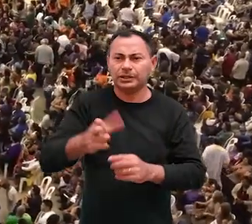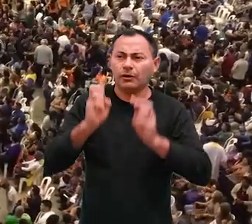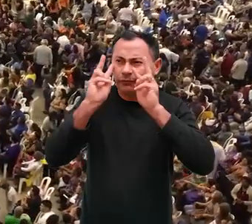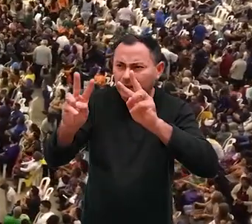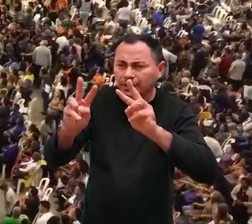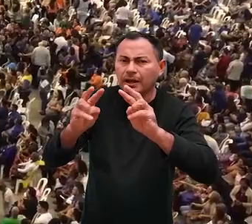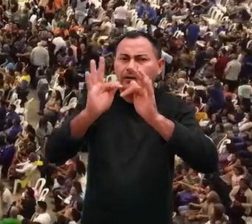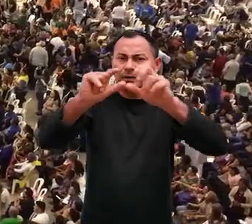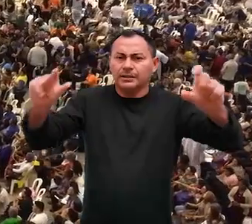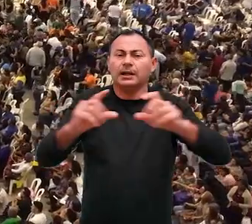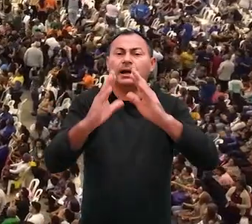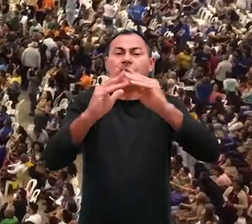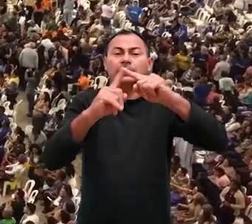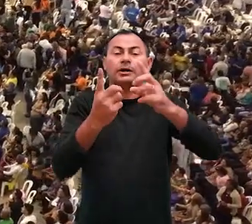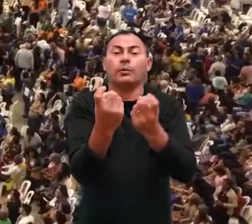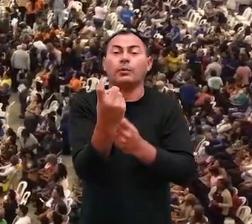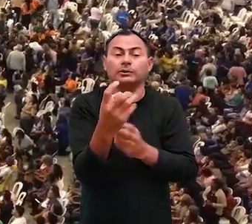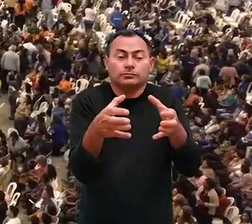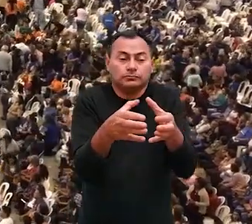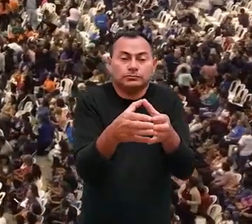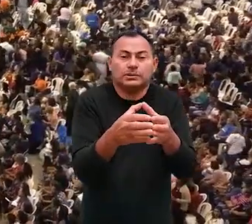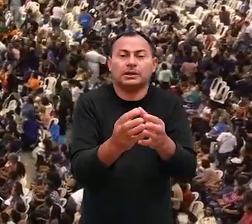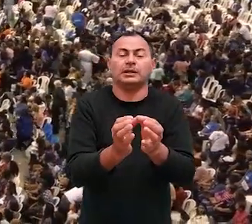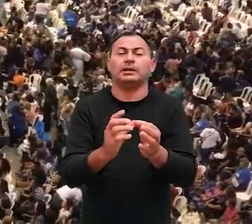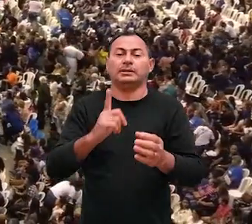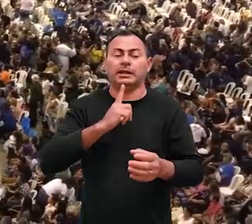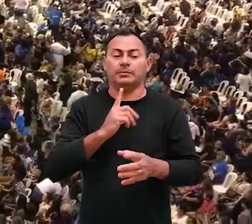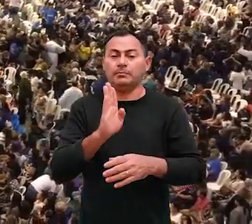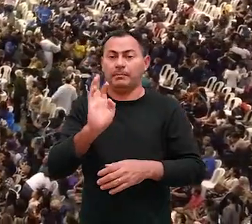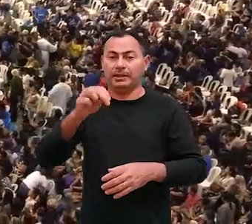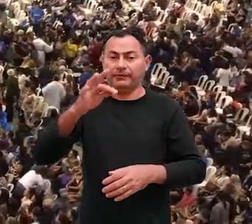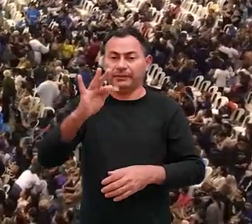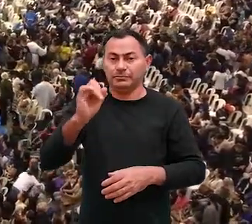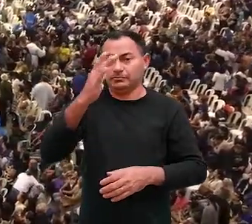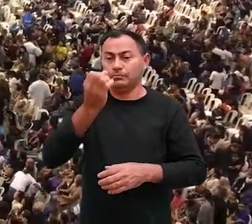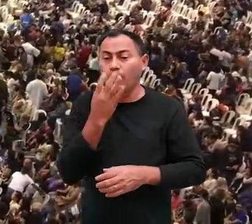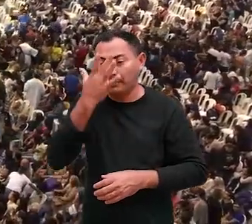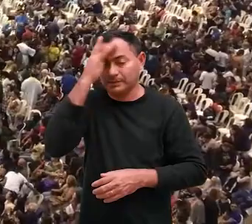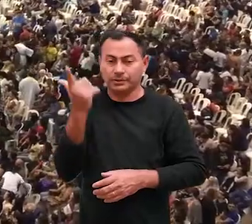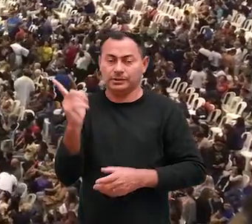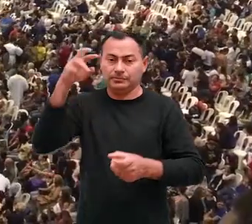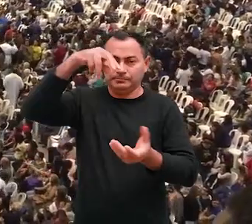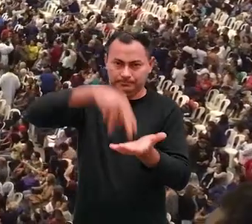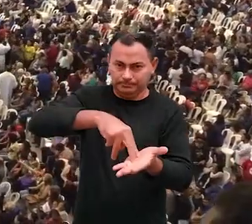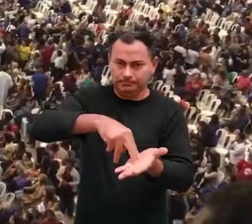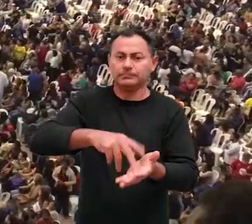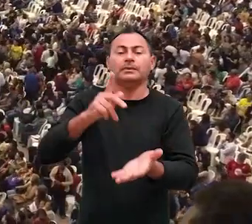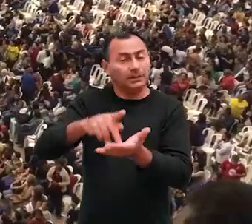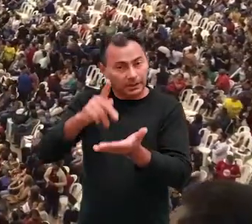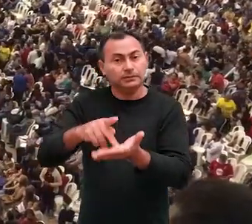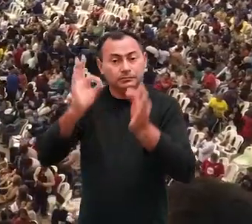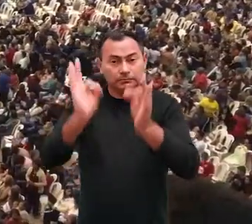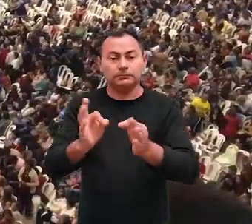seguinte frase: a igreja é a única organização no mundo que existe para benefício dos não-membros. E é isso mesmo. Um